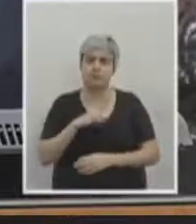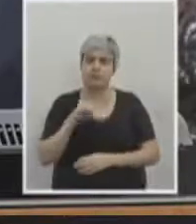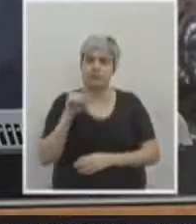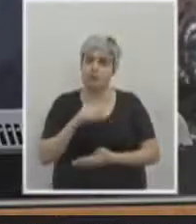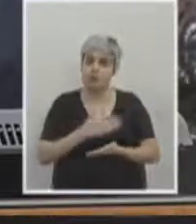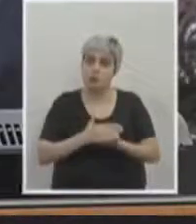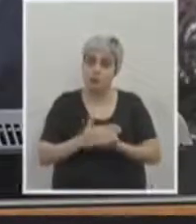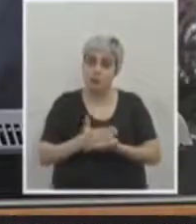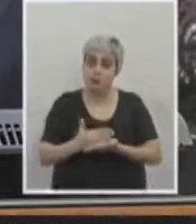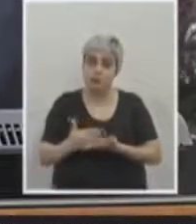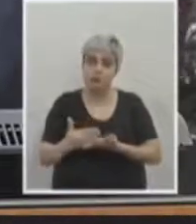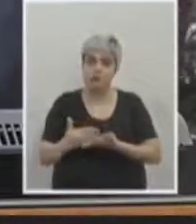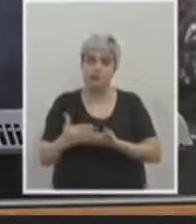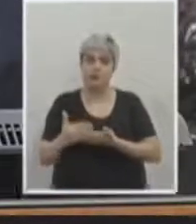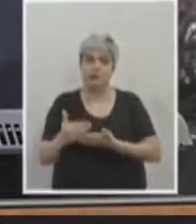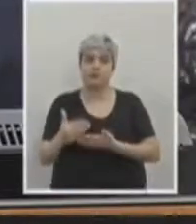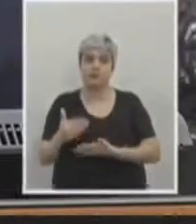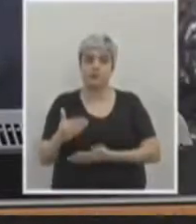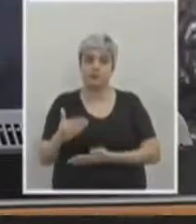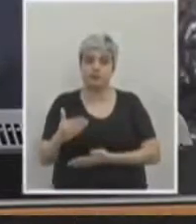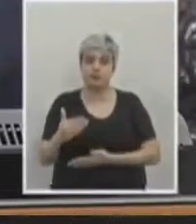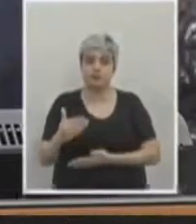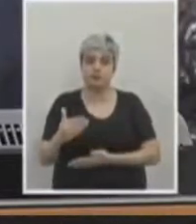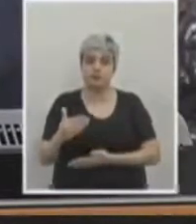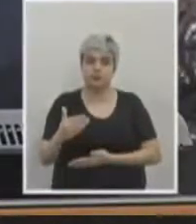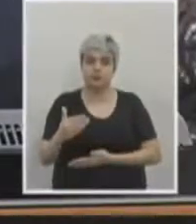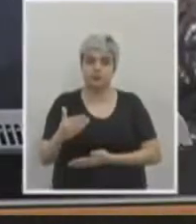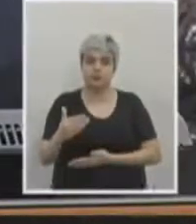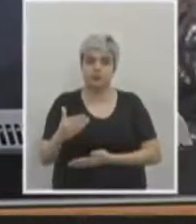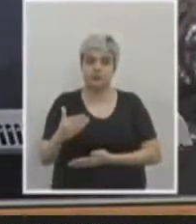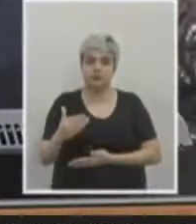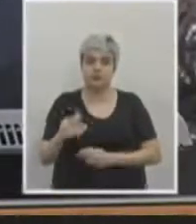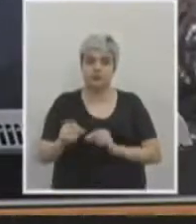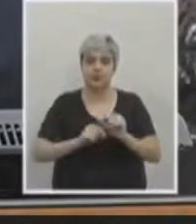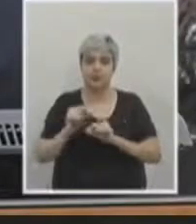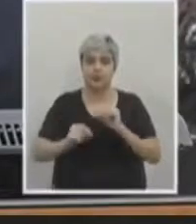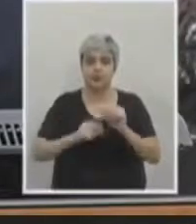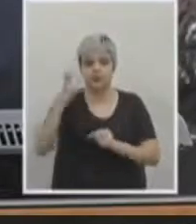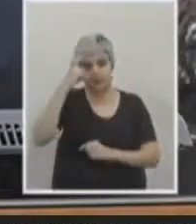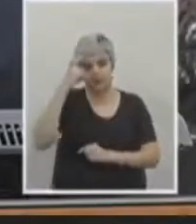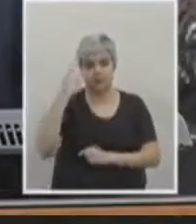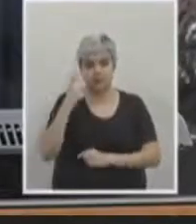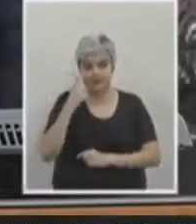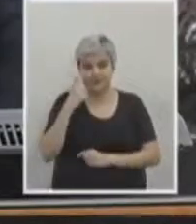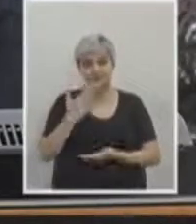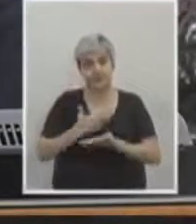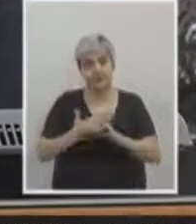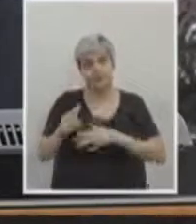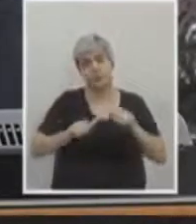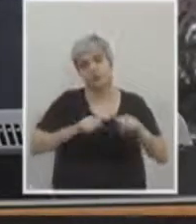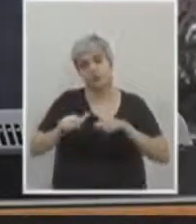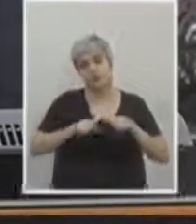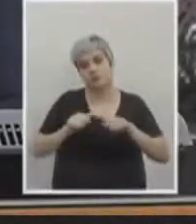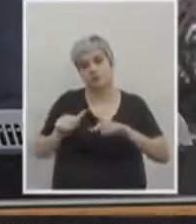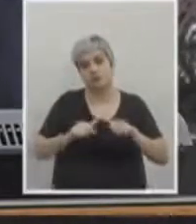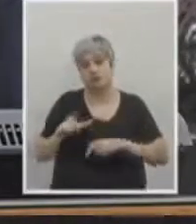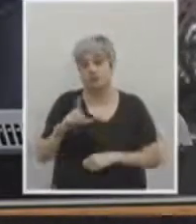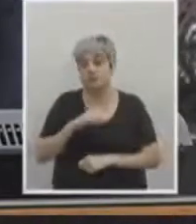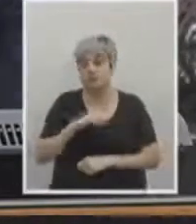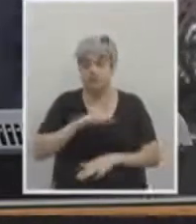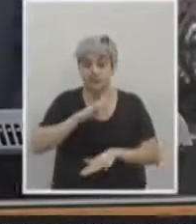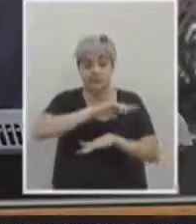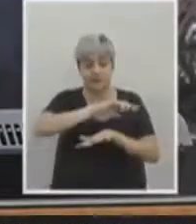uma especialização em educação especial, fruto do trabalho do deputado Zé Guilherme. Mas existem várias